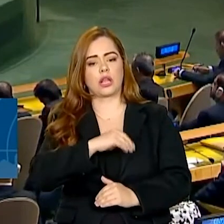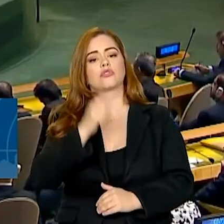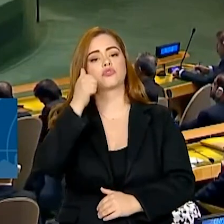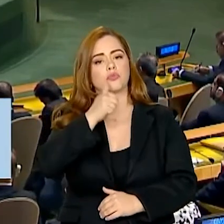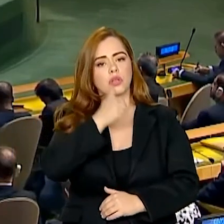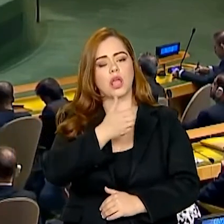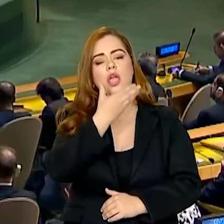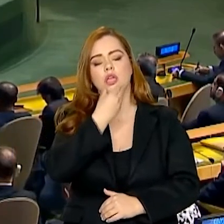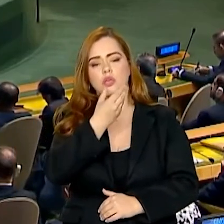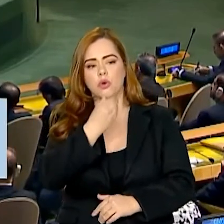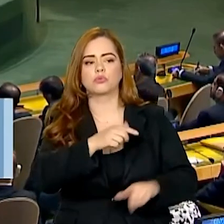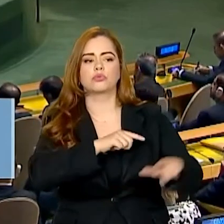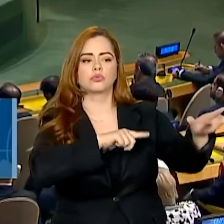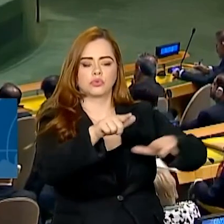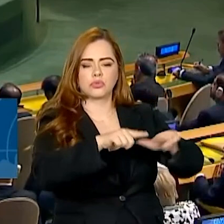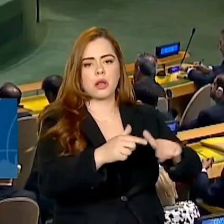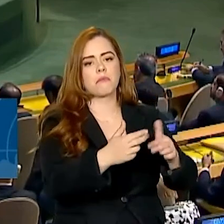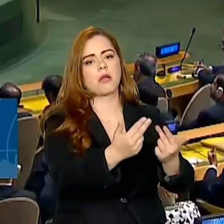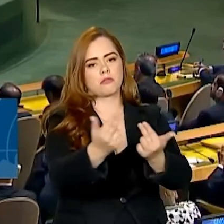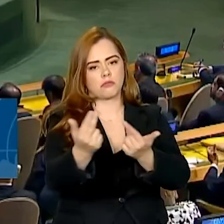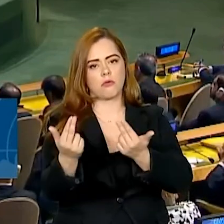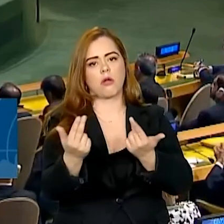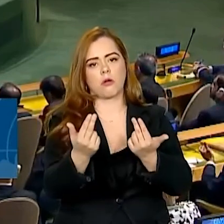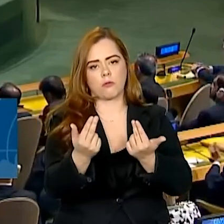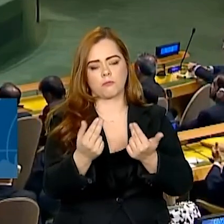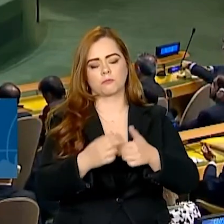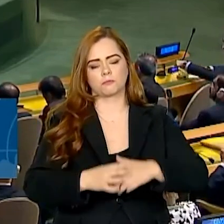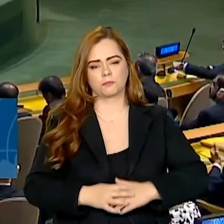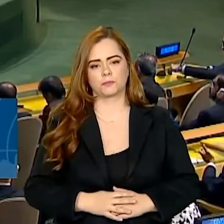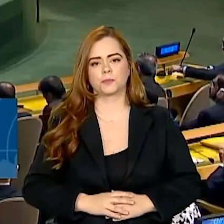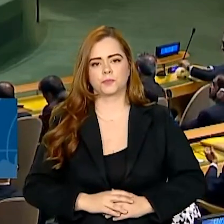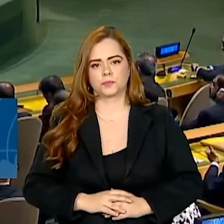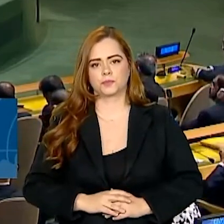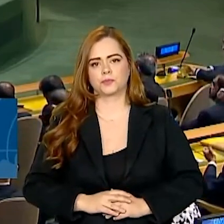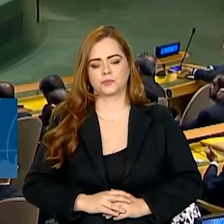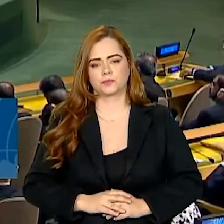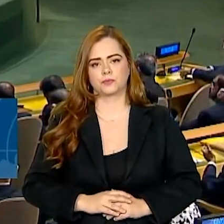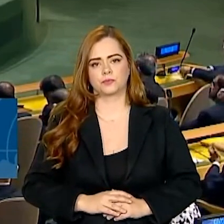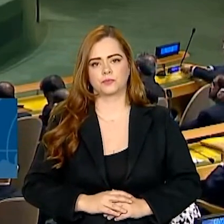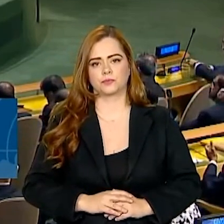homens no exercício da mesma função.